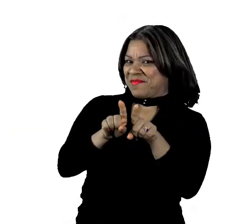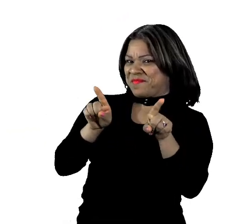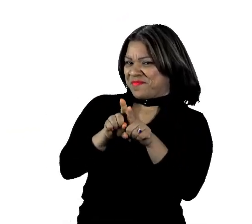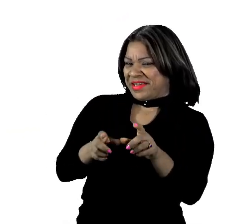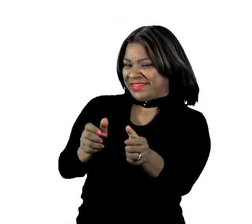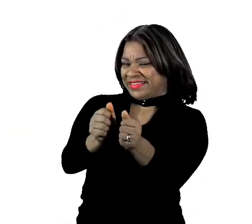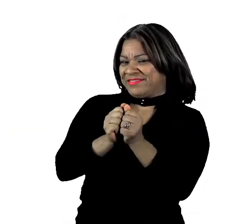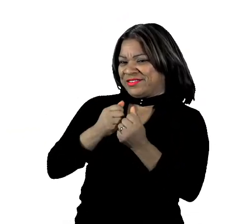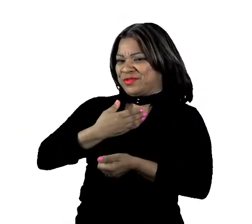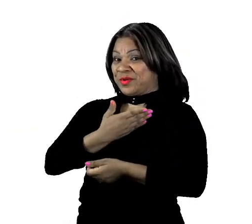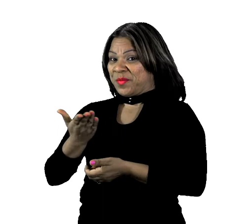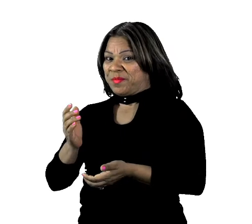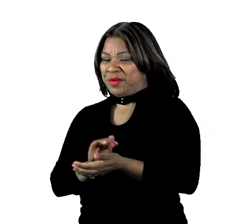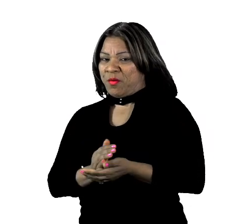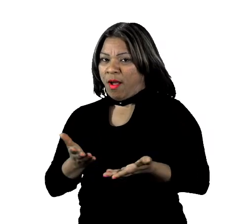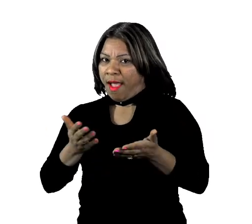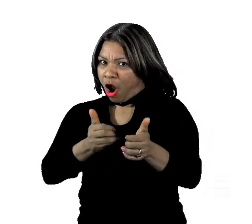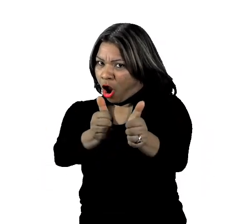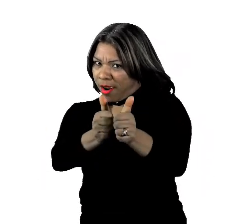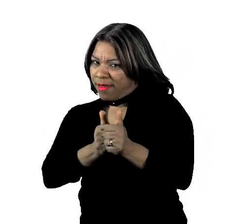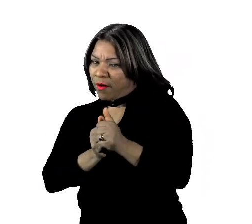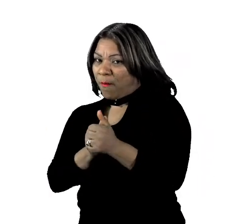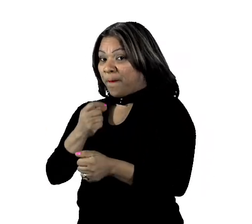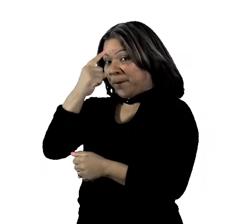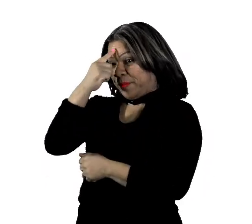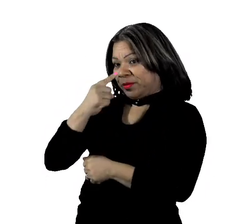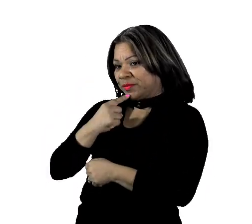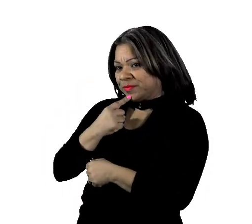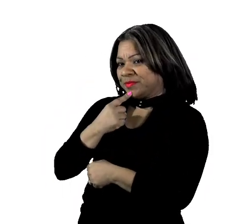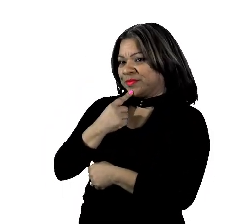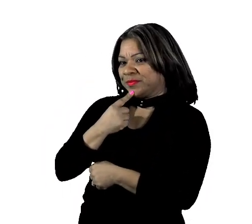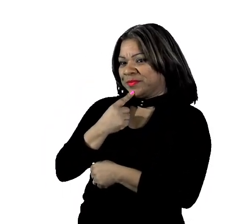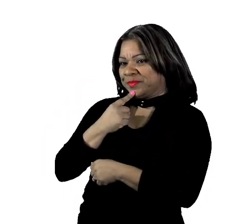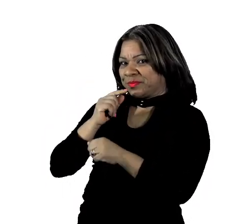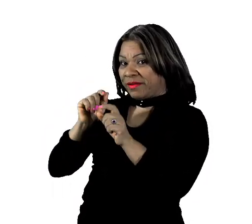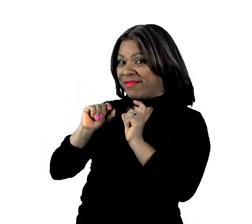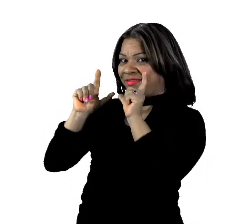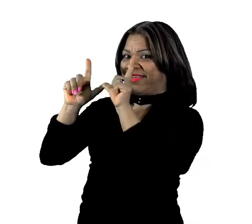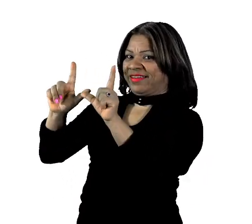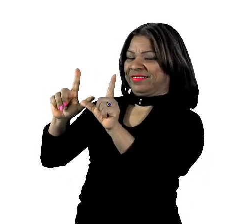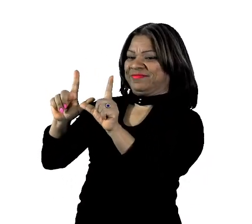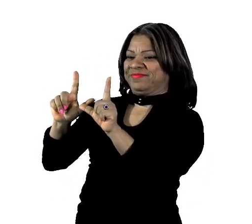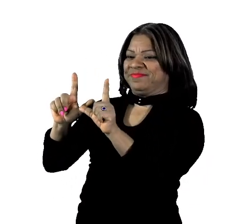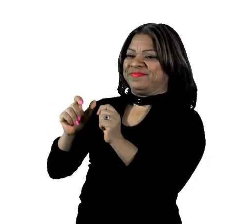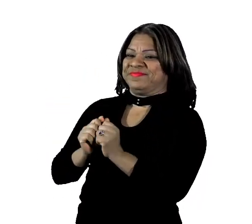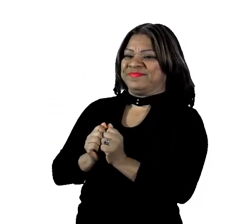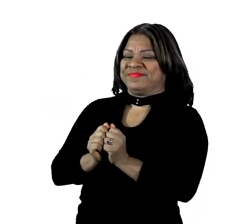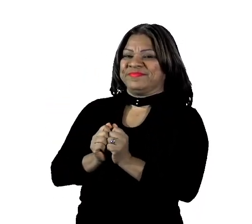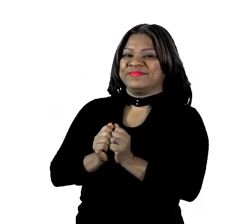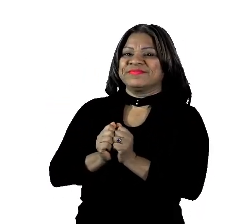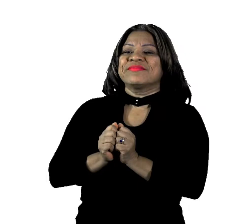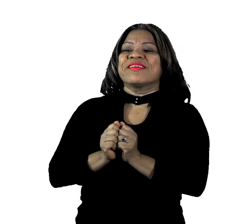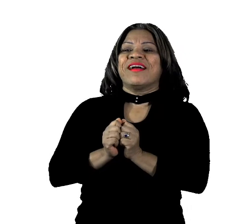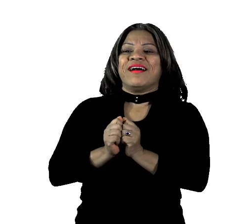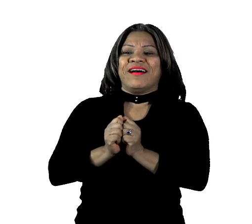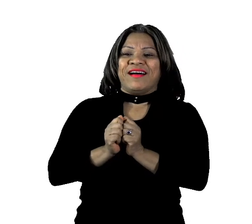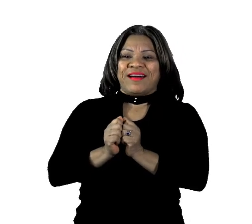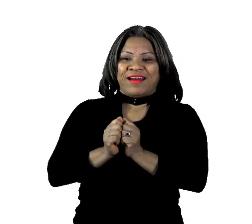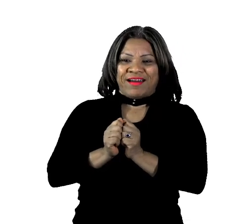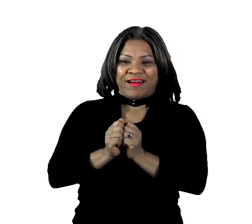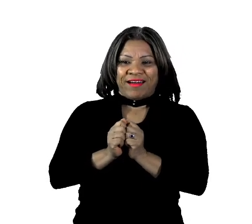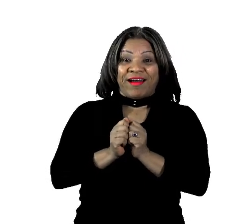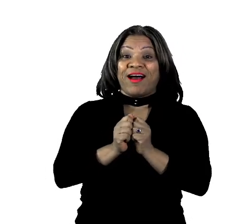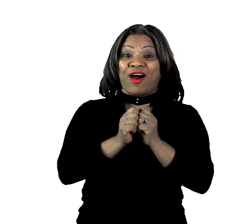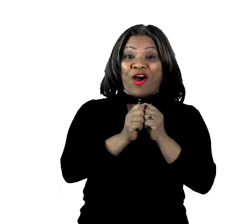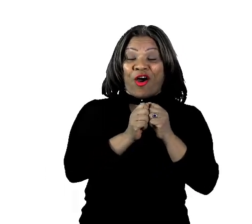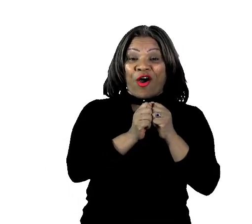Aí estão todas essas palavras que eu mostrei para vocês agora, mas olha na tela. Eu coloquei até assim em forma de degradê,